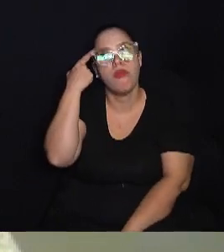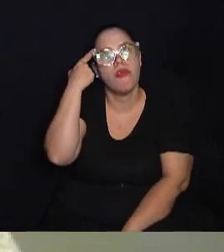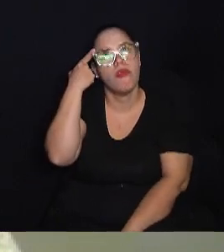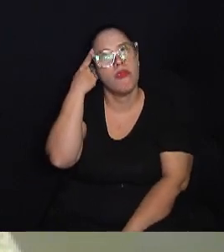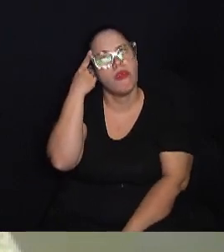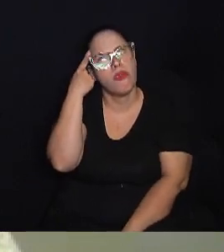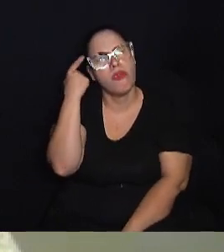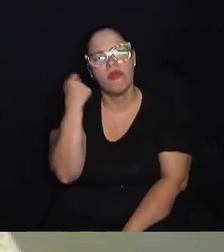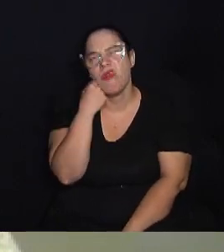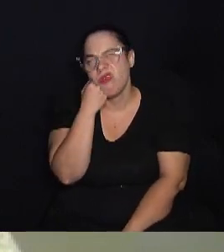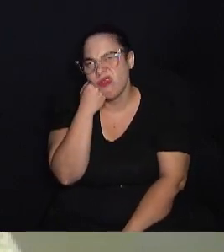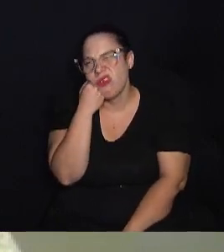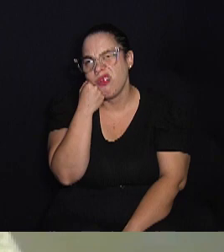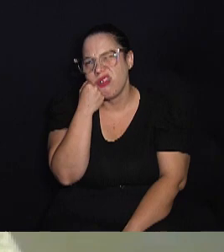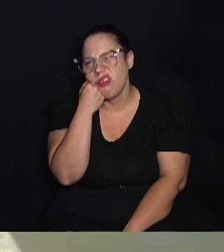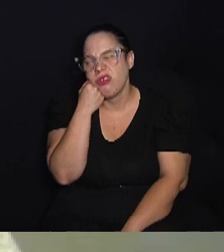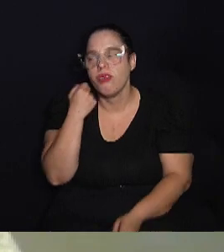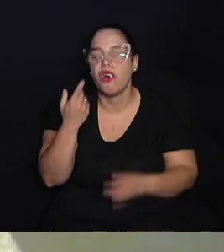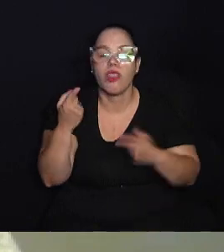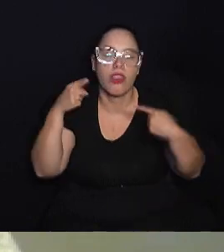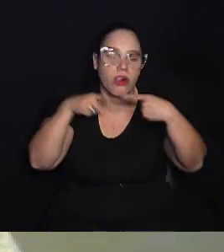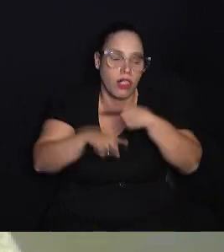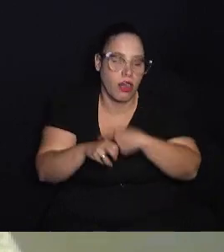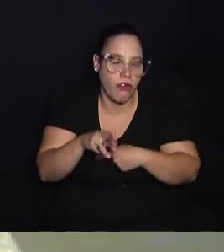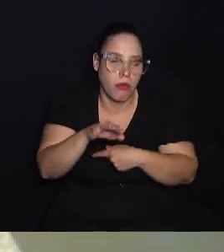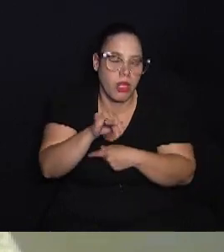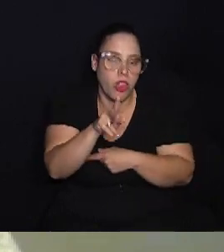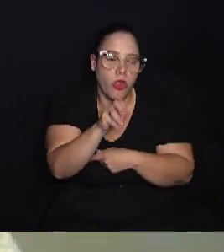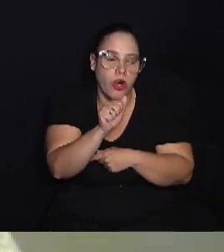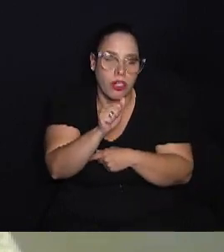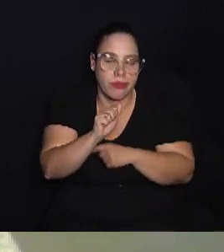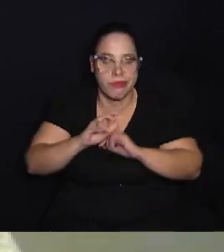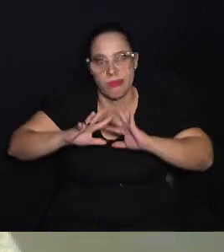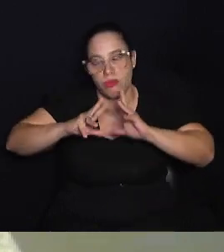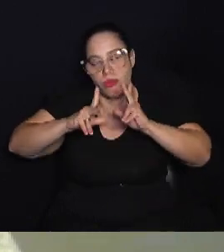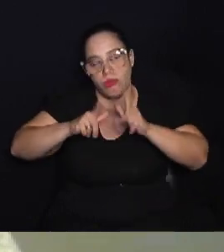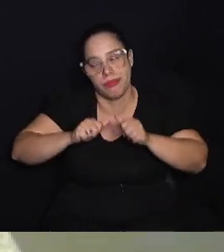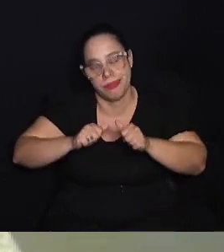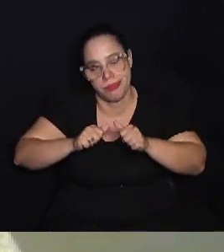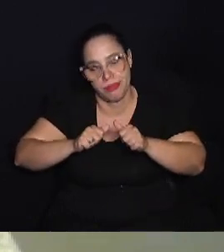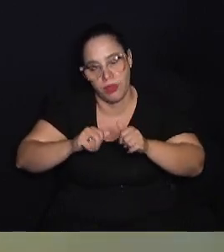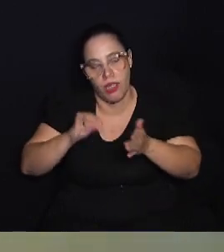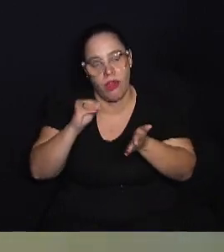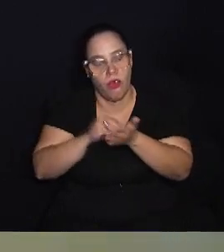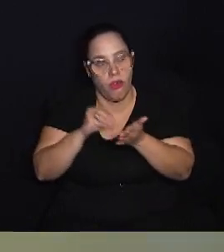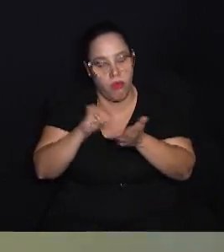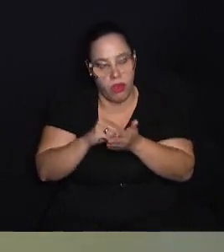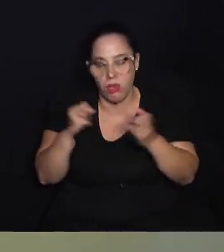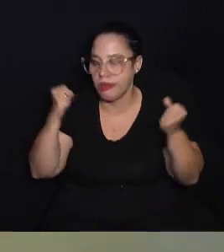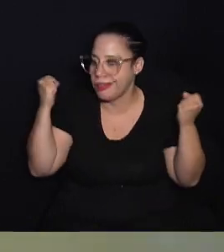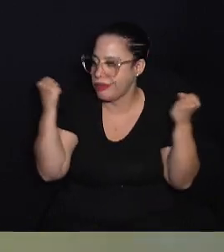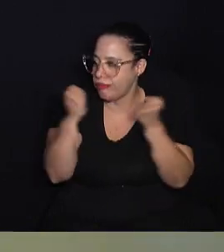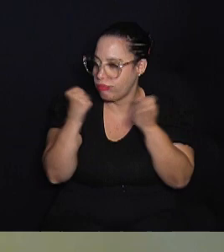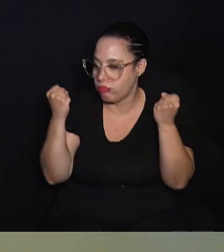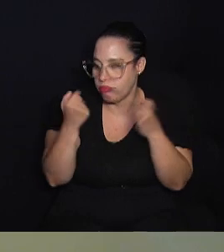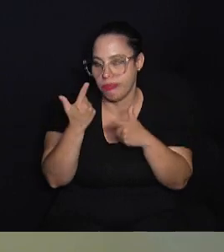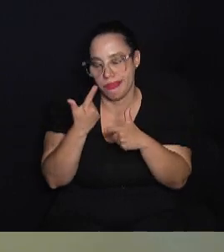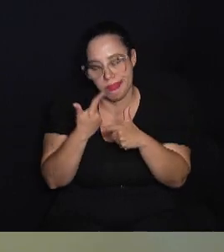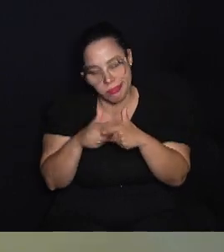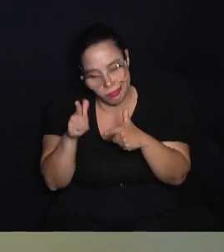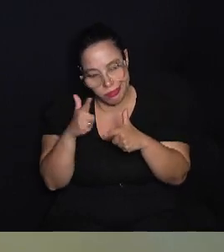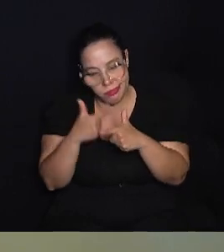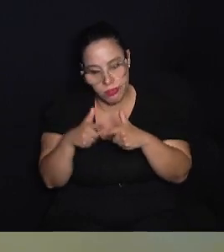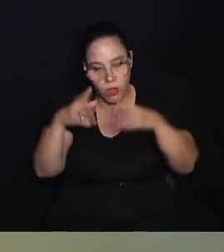Toda doença neurodegenerativa, até que se prove o contrário, ela é inflamatória. Então, todos os hábitos nocivos e a falta de exercício físico vai gerar problemas,